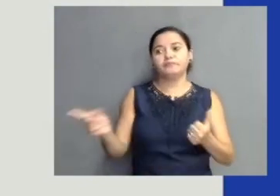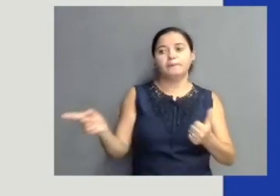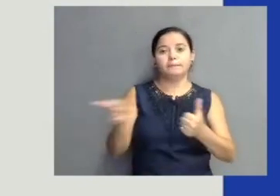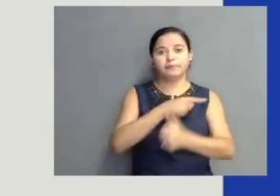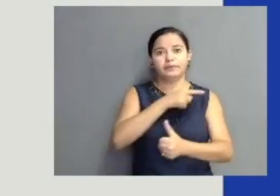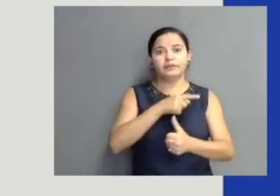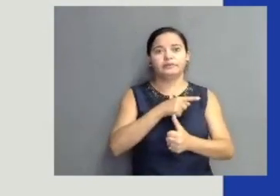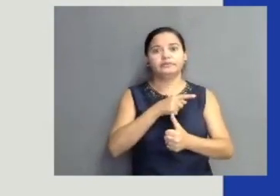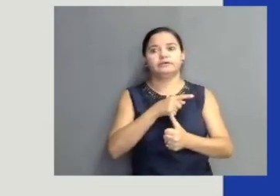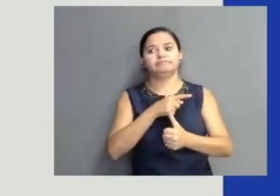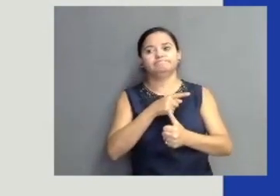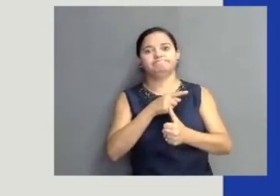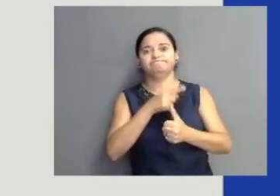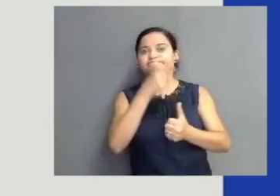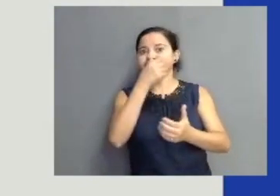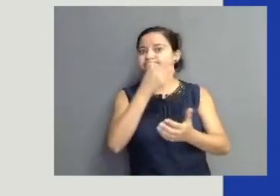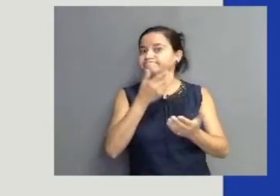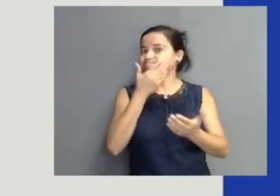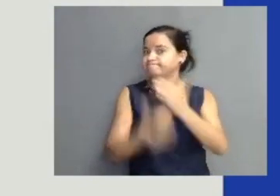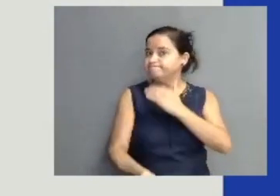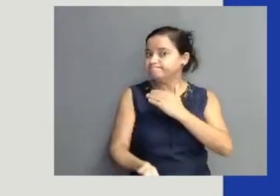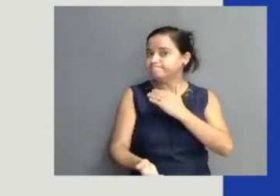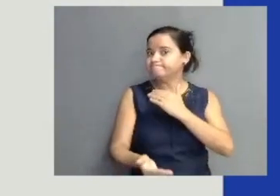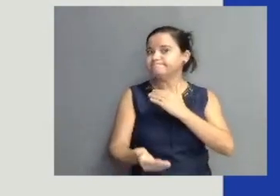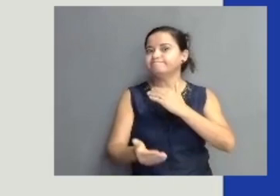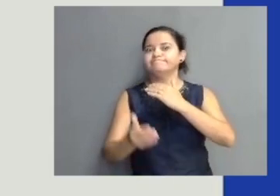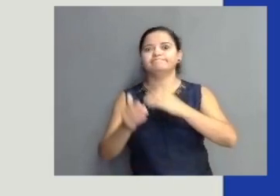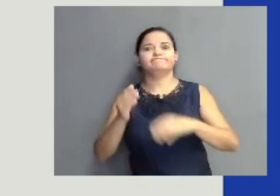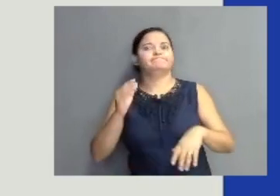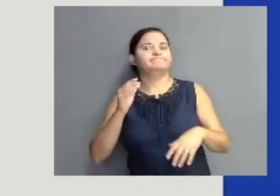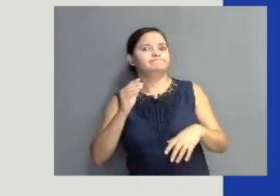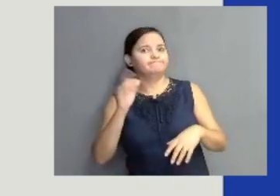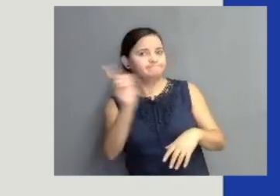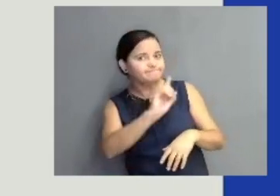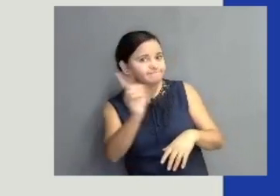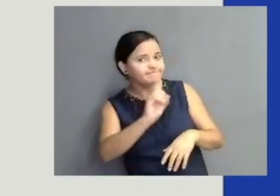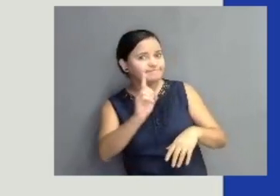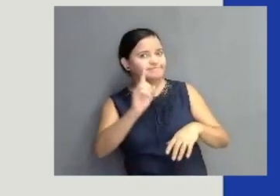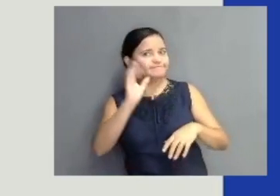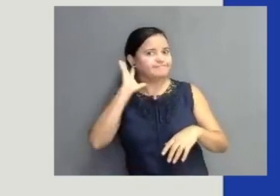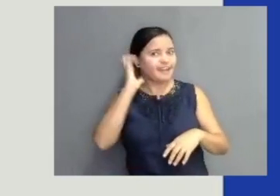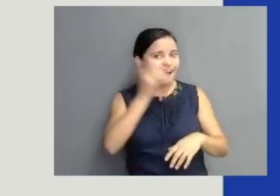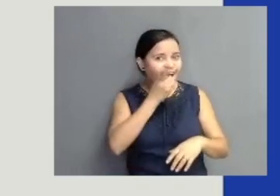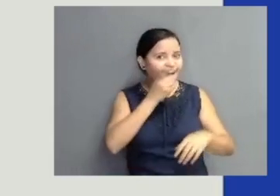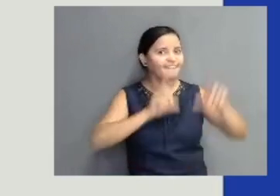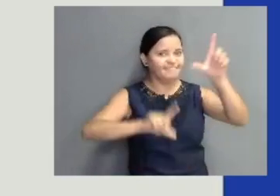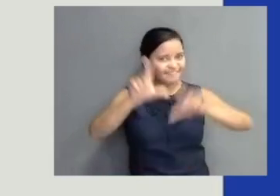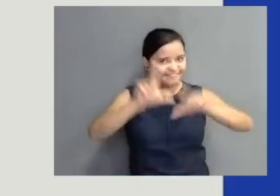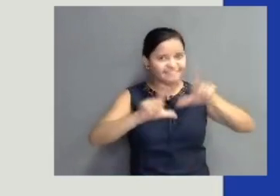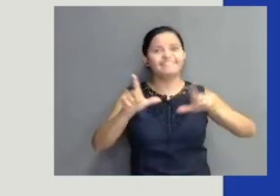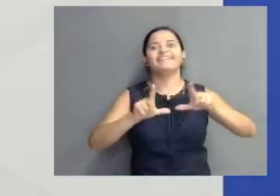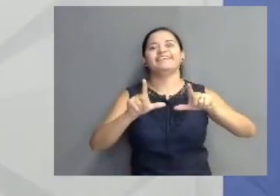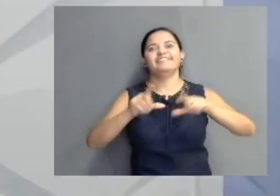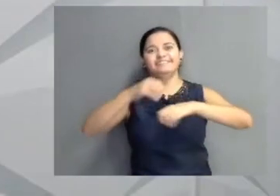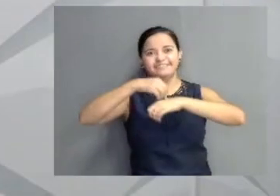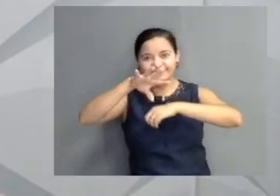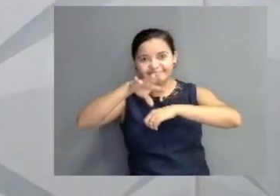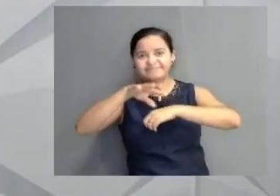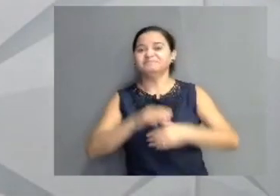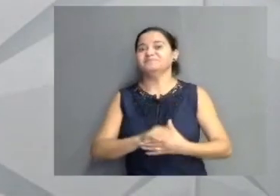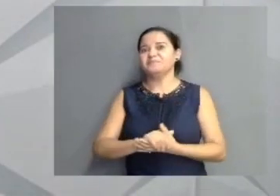não perca a programação das aulas através do rádio e da TV. Trazendo aqui para mim, pessoal. Vejam